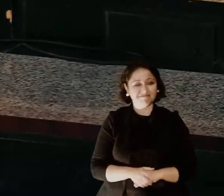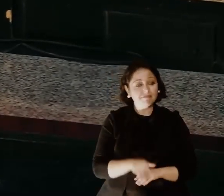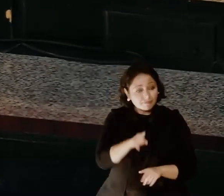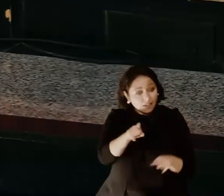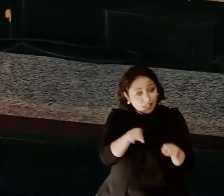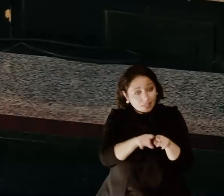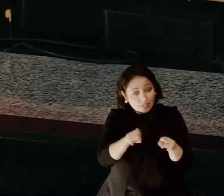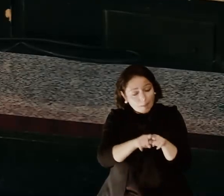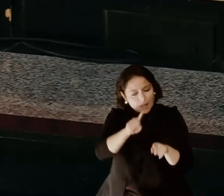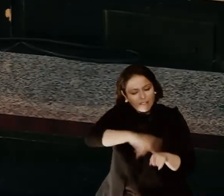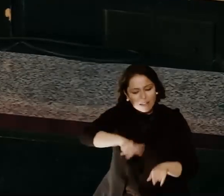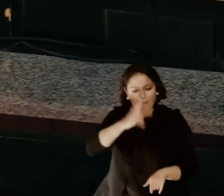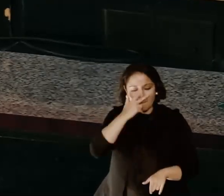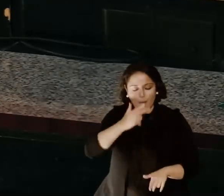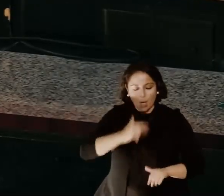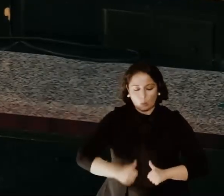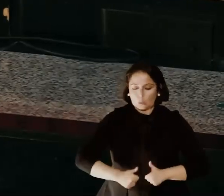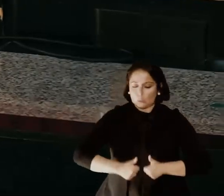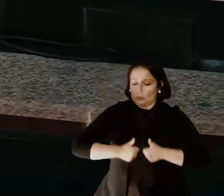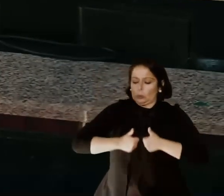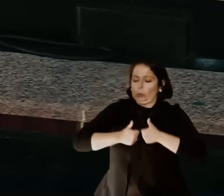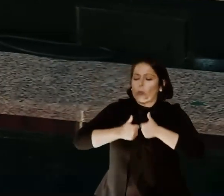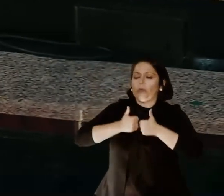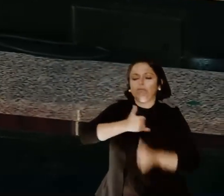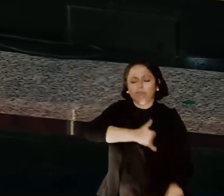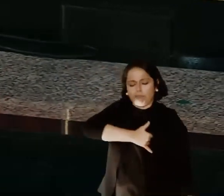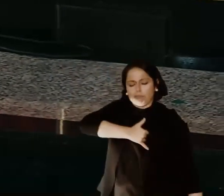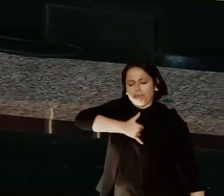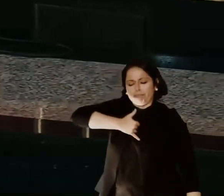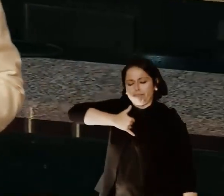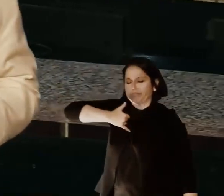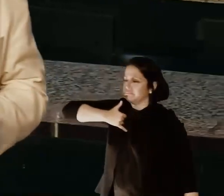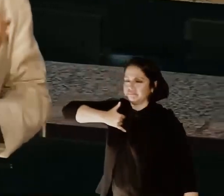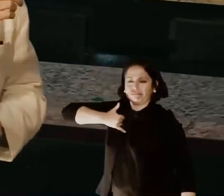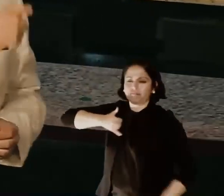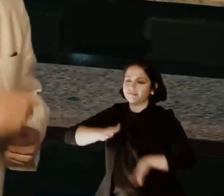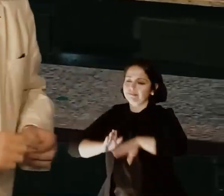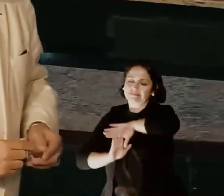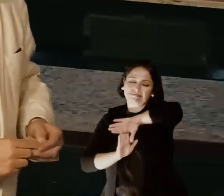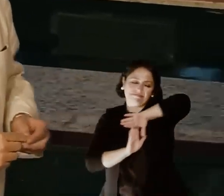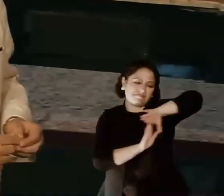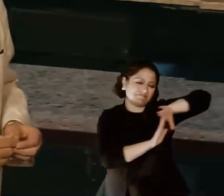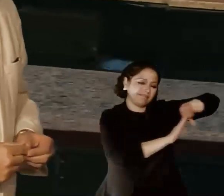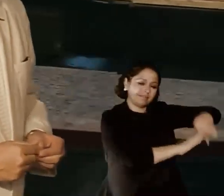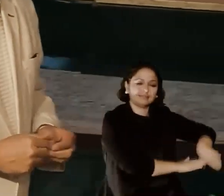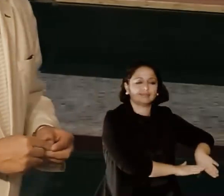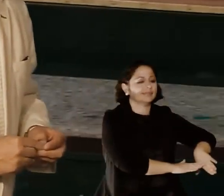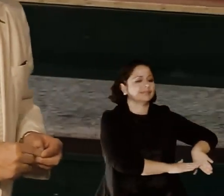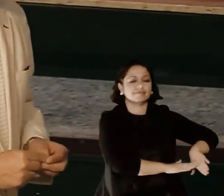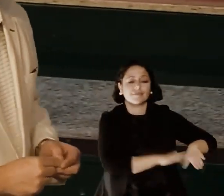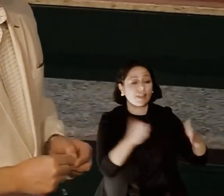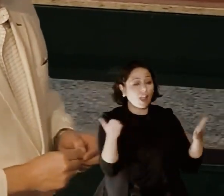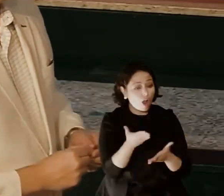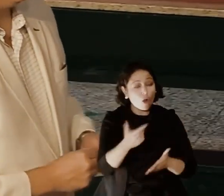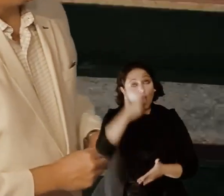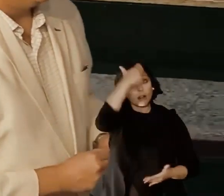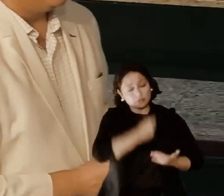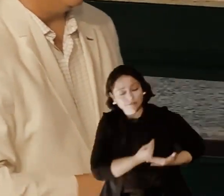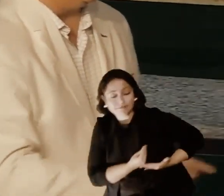Desça da sua altivez, desça da sua vaidade, desça do pedestal da sua soberba hoje, confie em